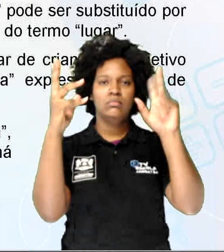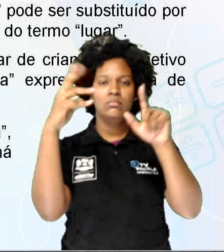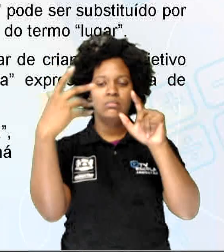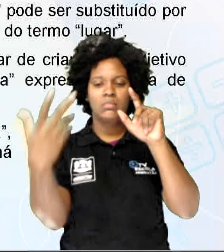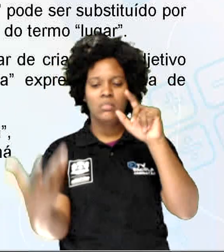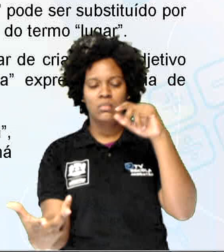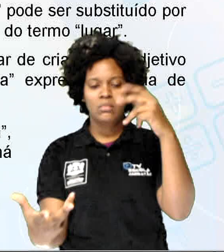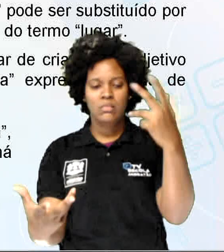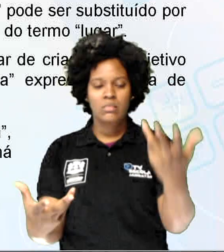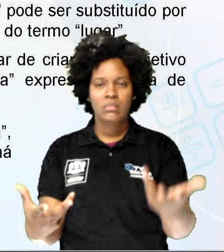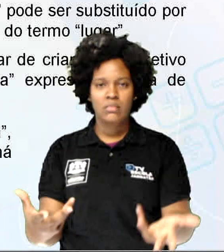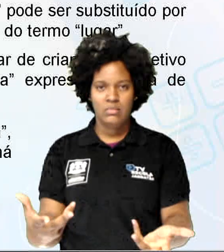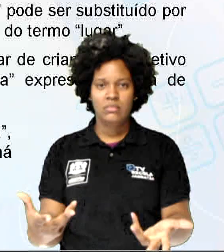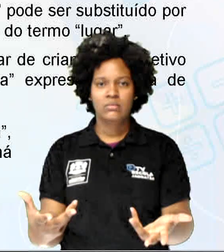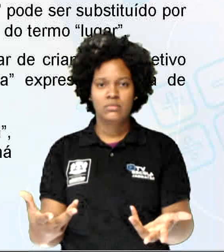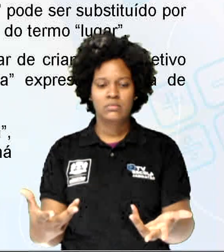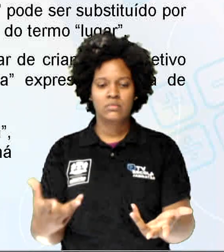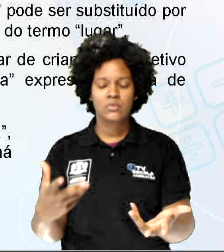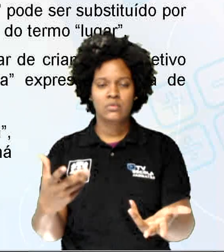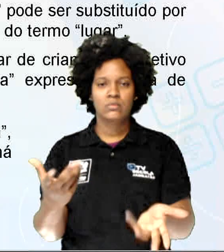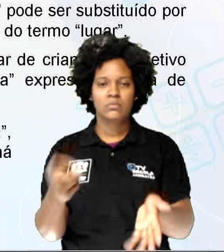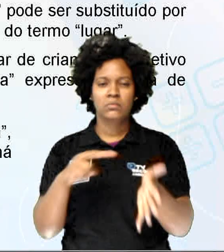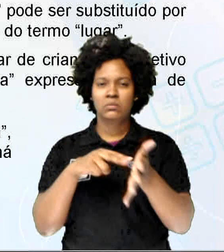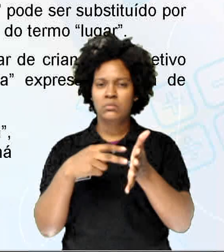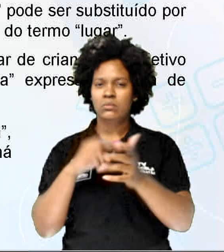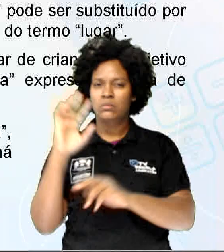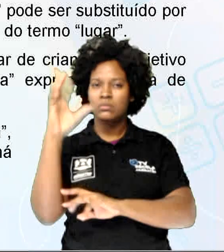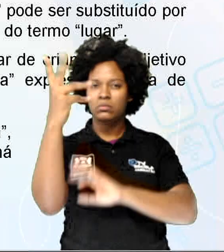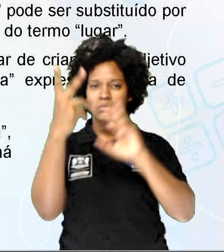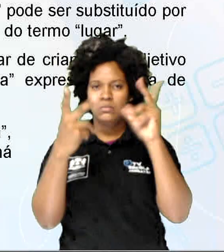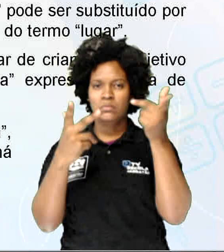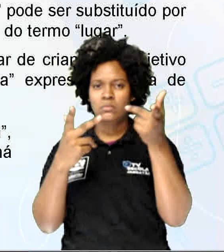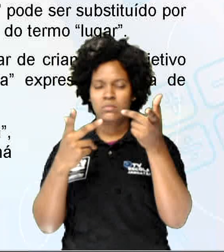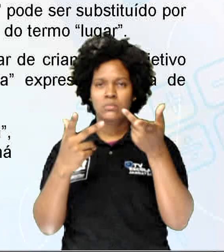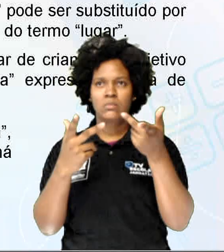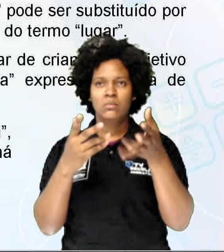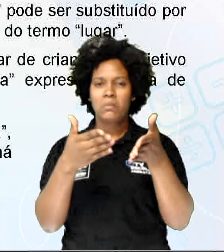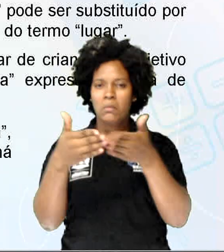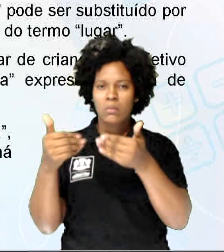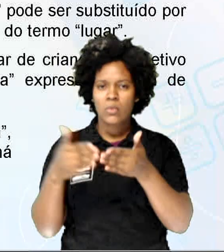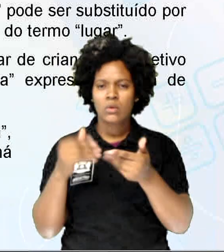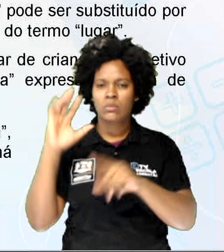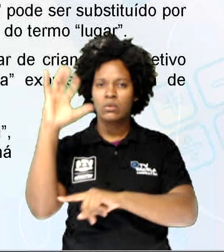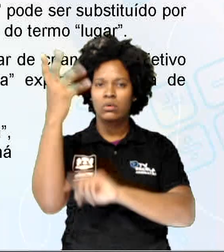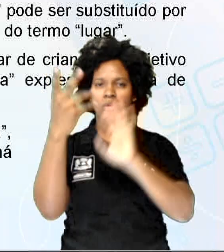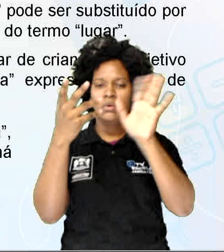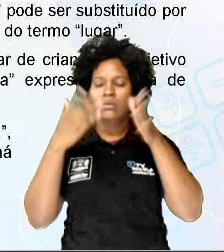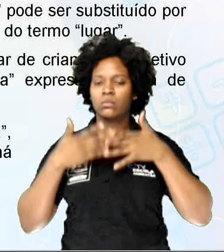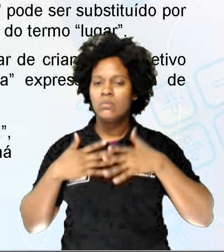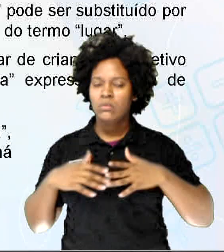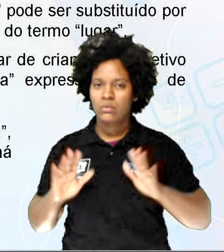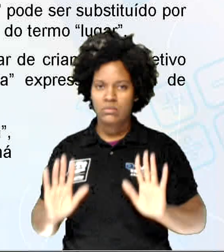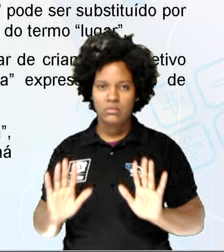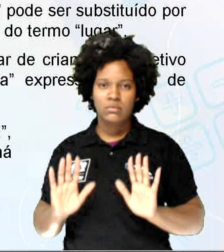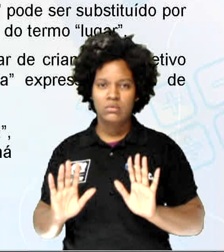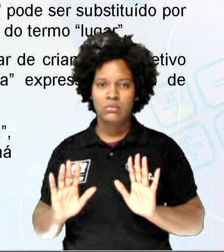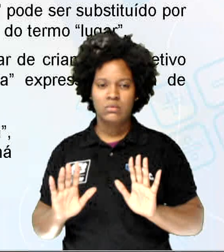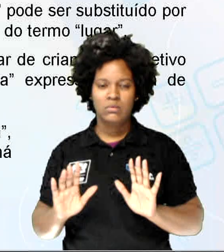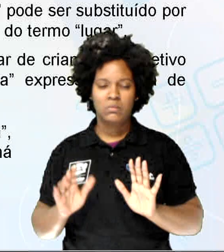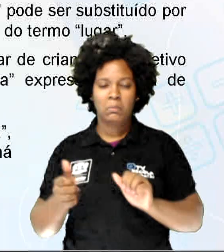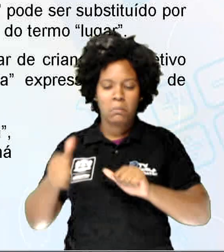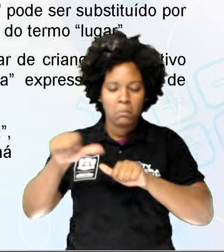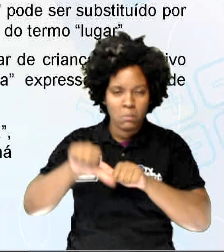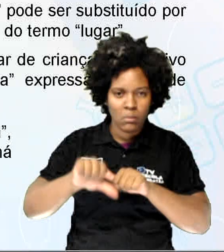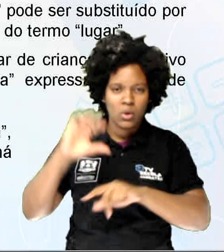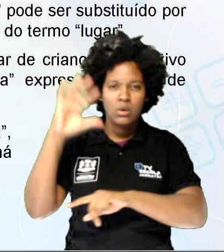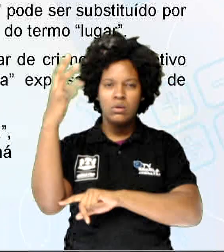desmatamento, portanto, desrespeito à natureza. Se estão pedindo para deixar as árvores em paz, os males, né, que se causam às árvores